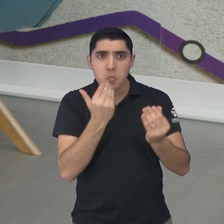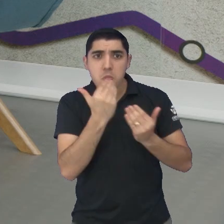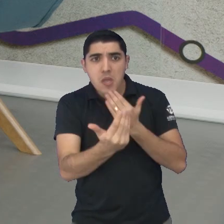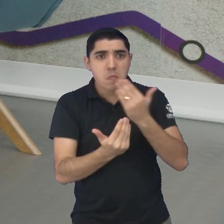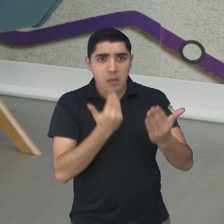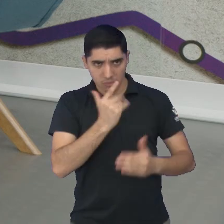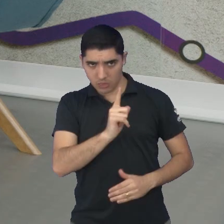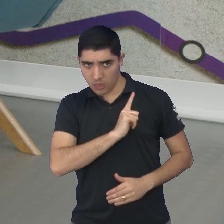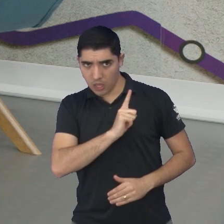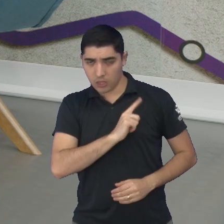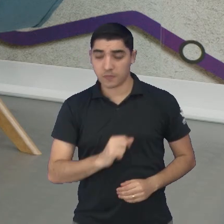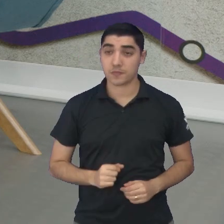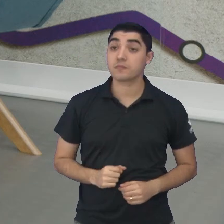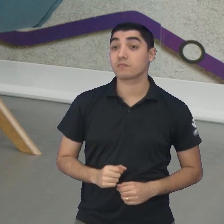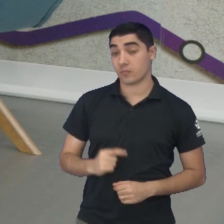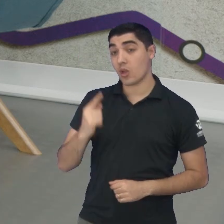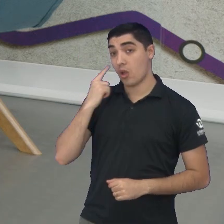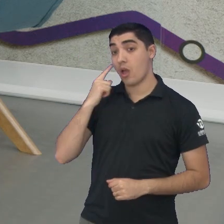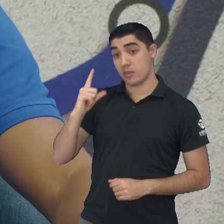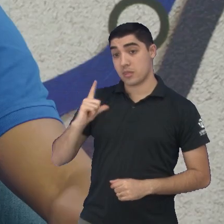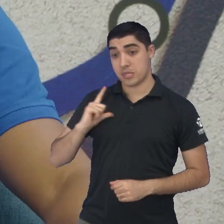também. Sim, então, nós temos três